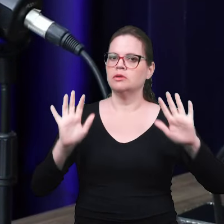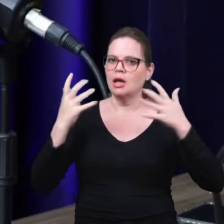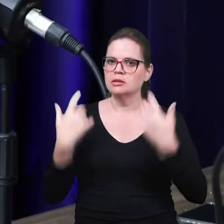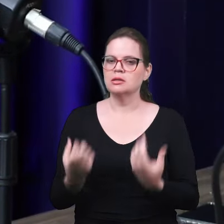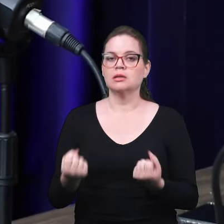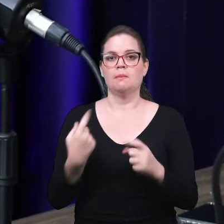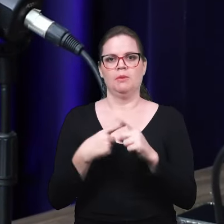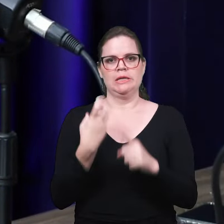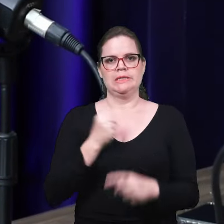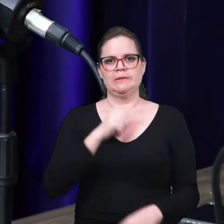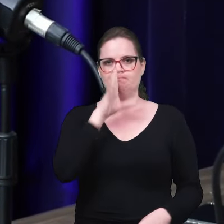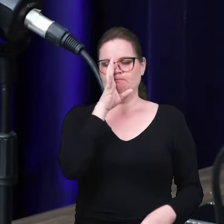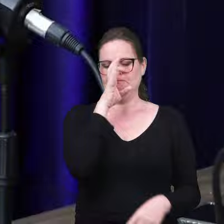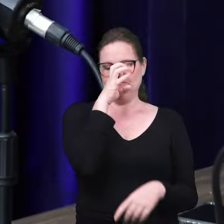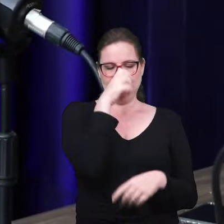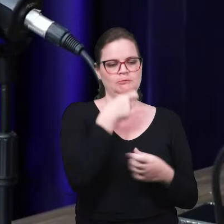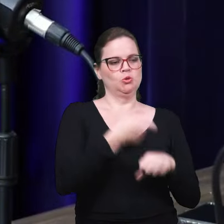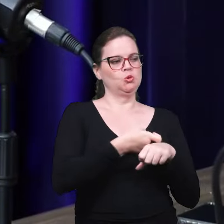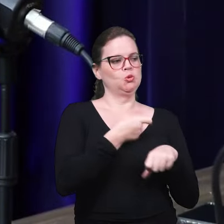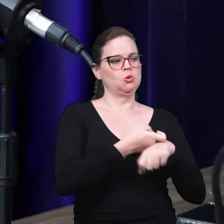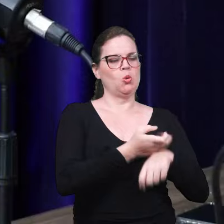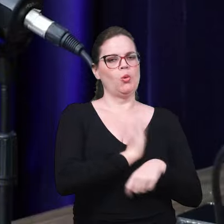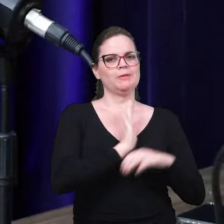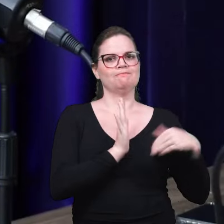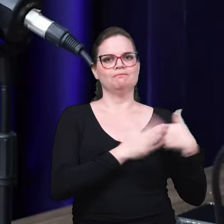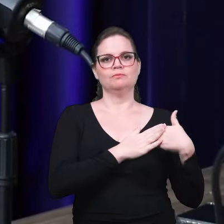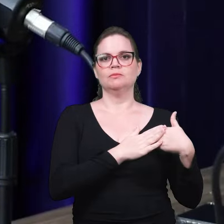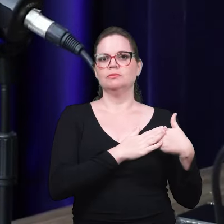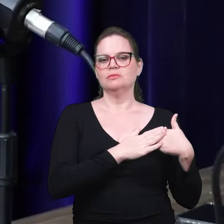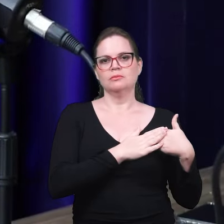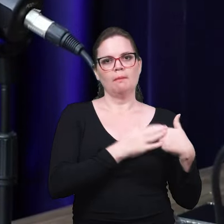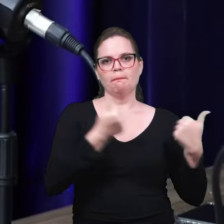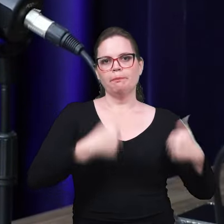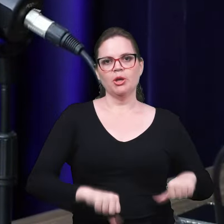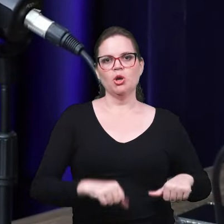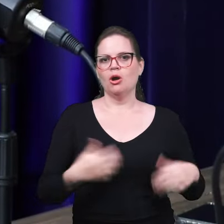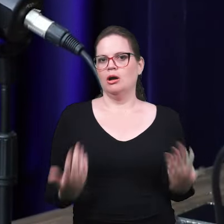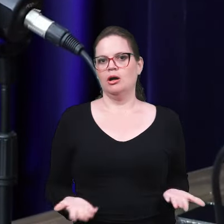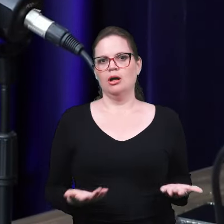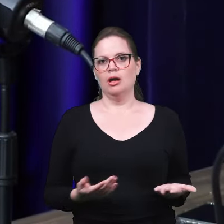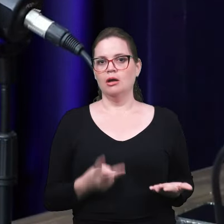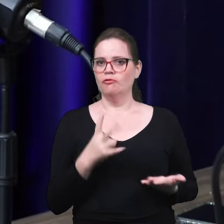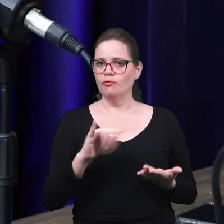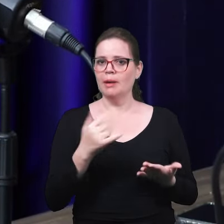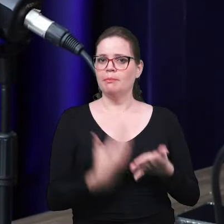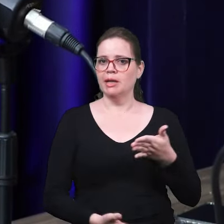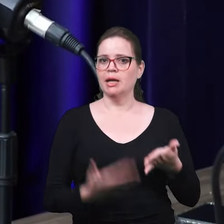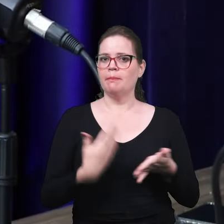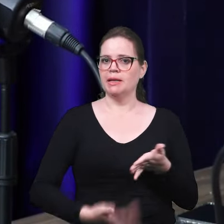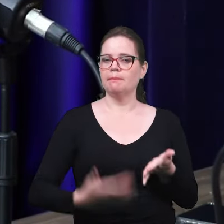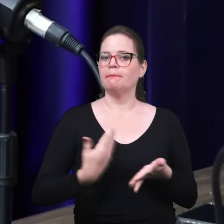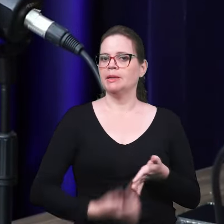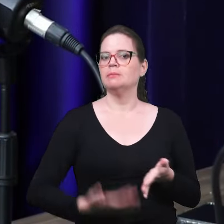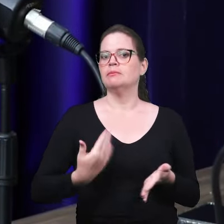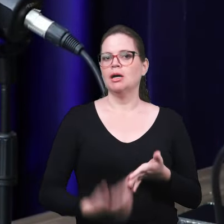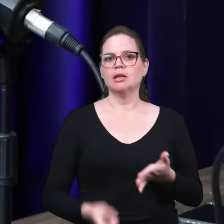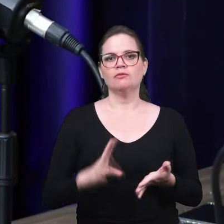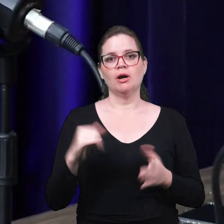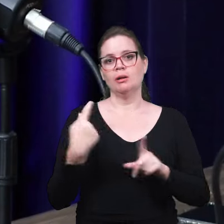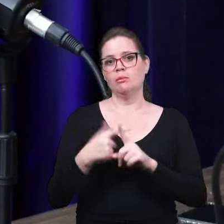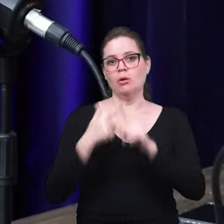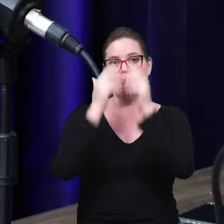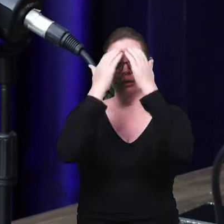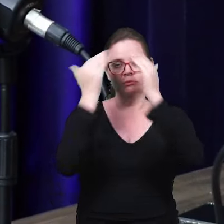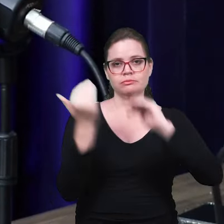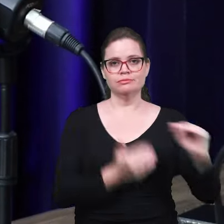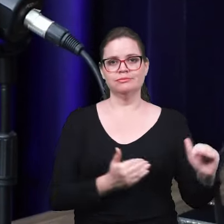homem resiste, ele traz para si, às vezes, as perdas, né? Em função da desobediência,